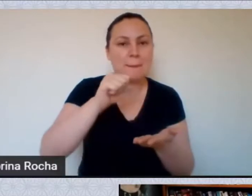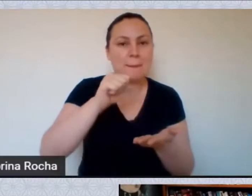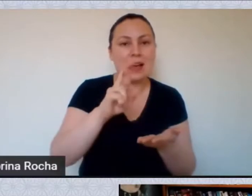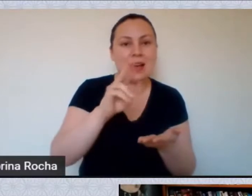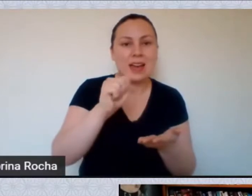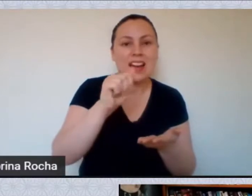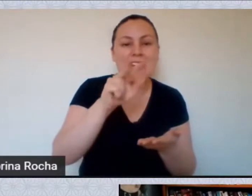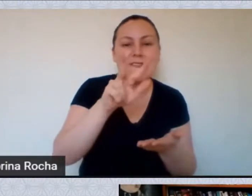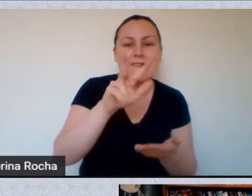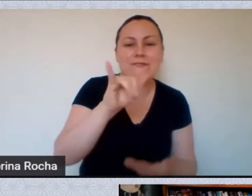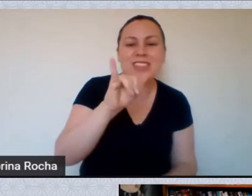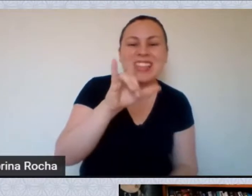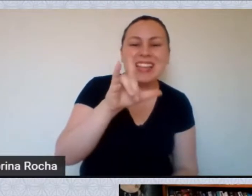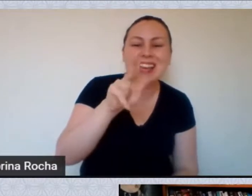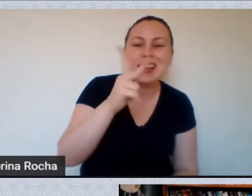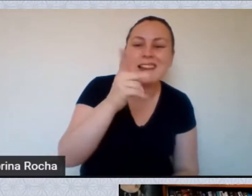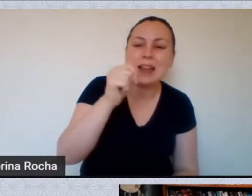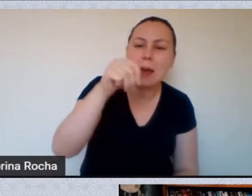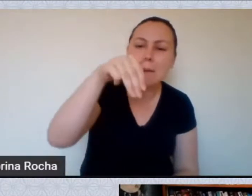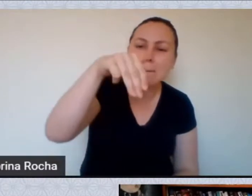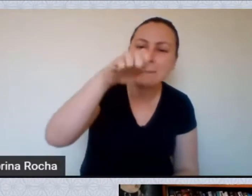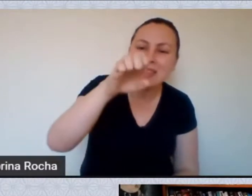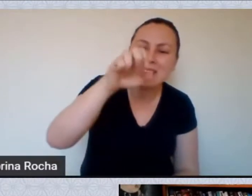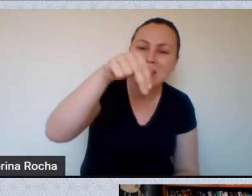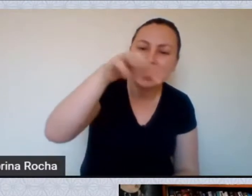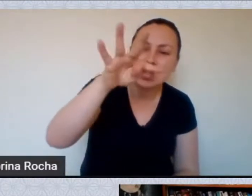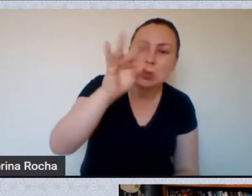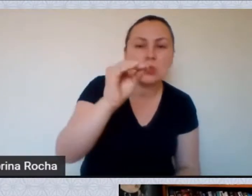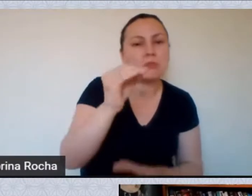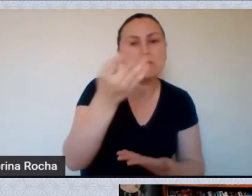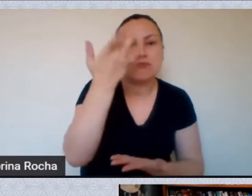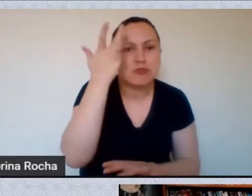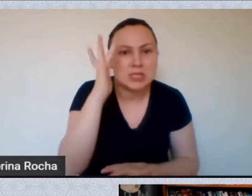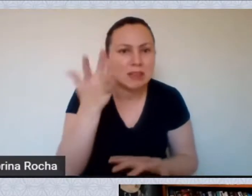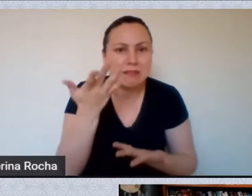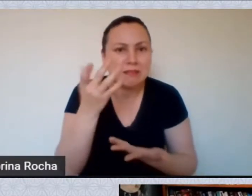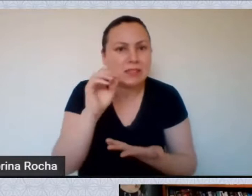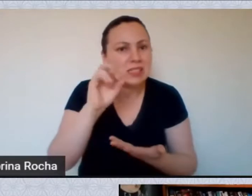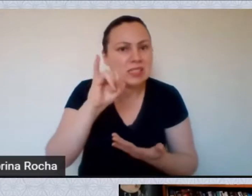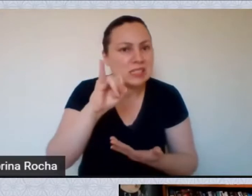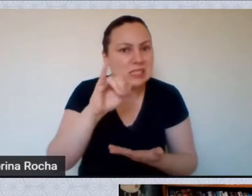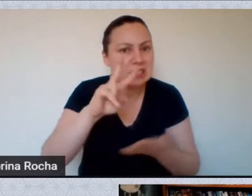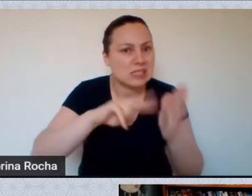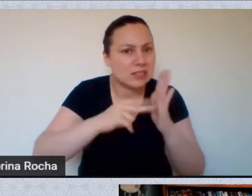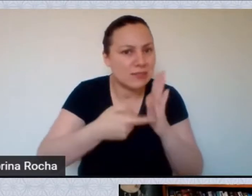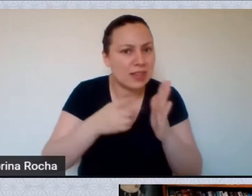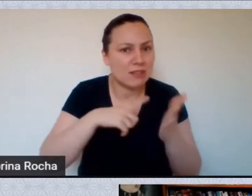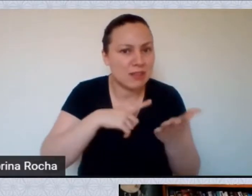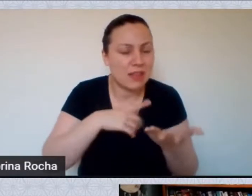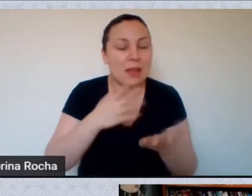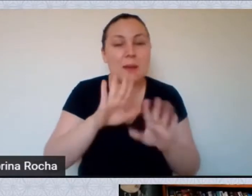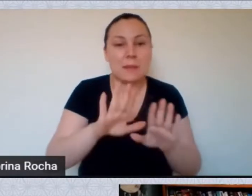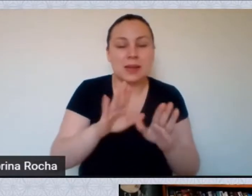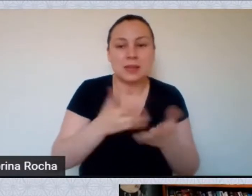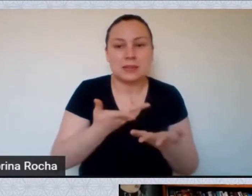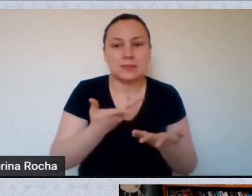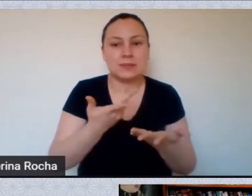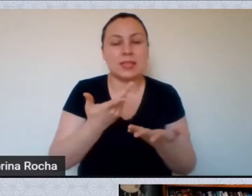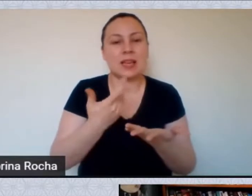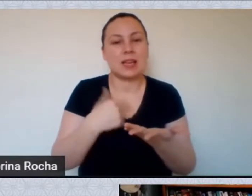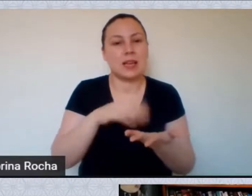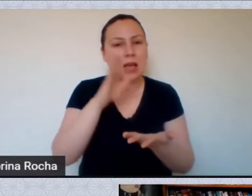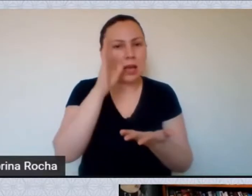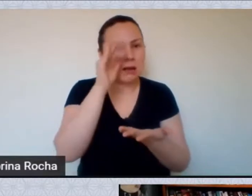de maravilhamento com o mundo natural, da gente poder se expandir enquanto pessoa, quando a gente olha com uma